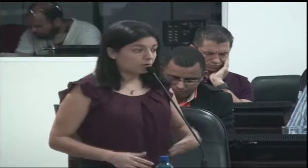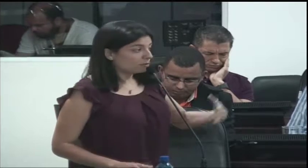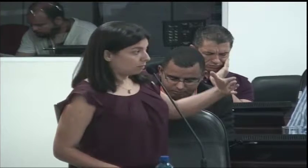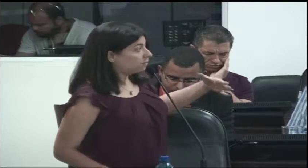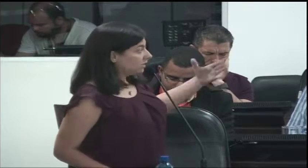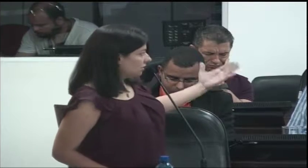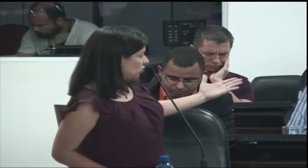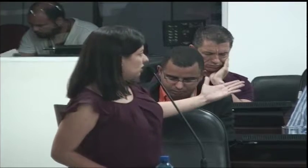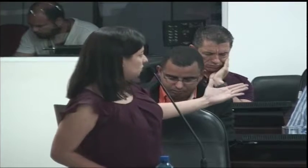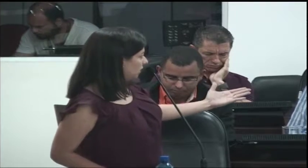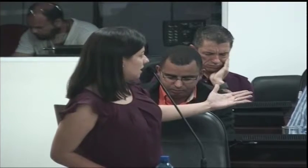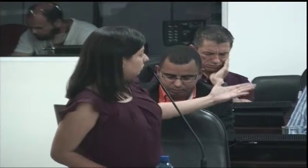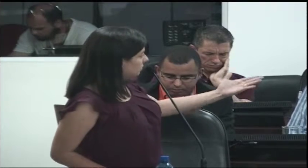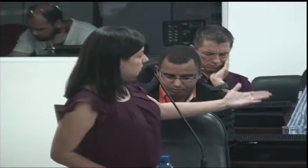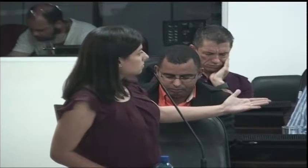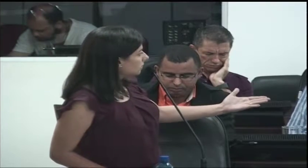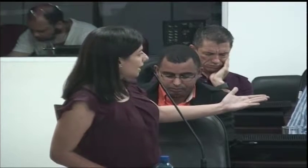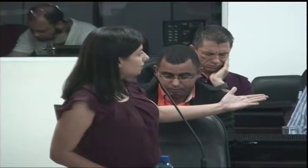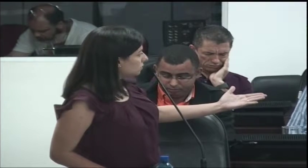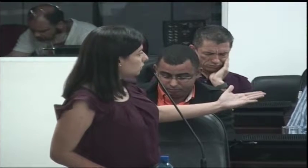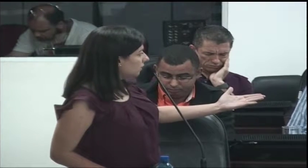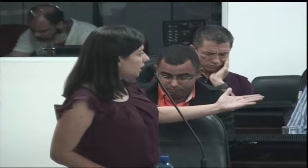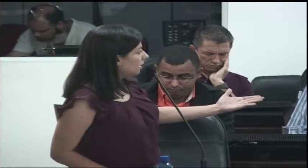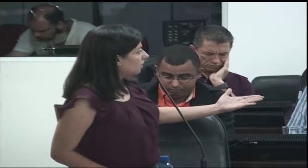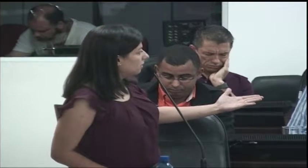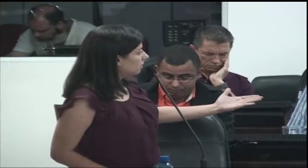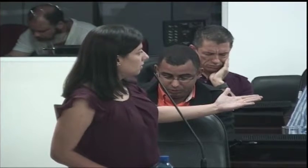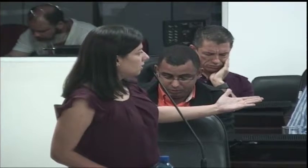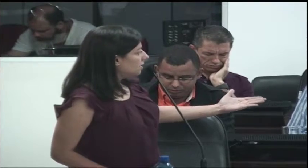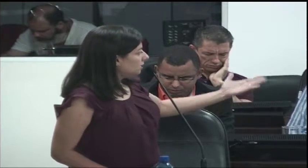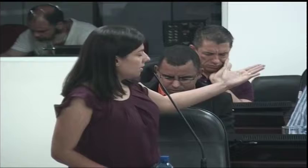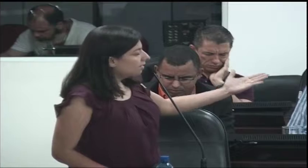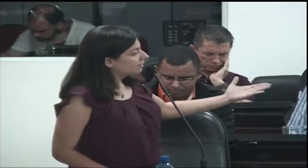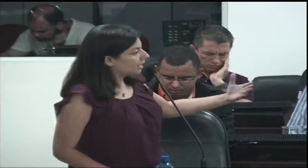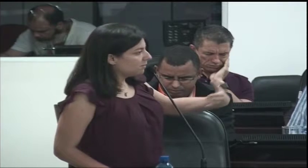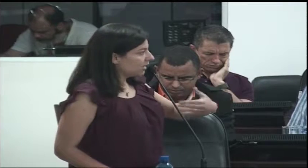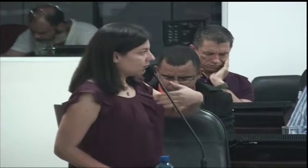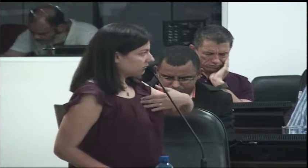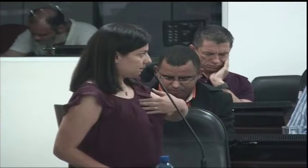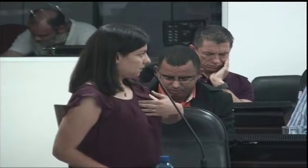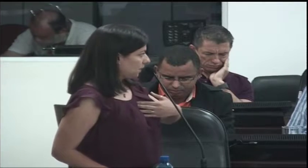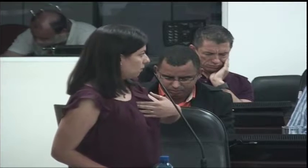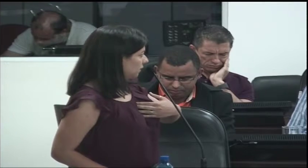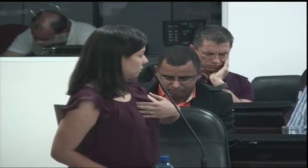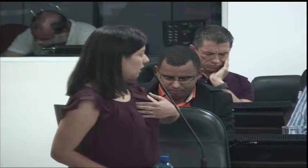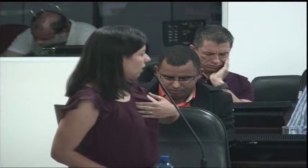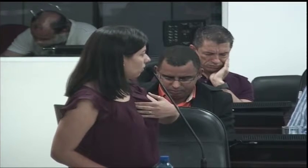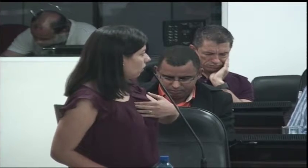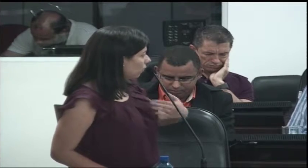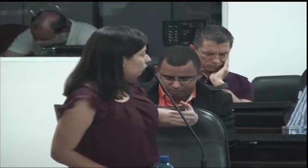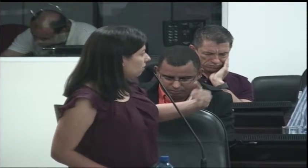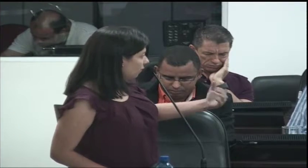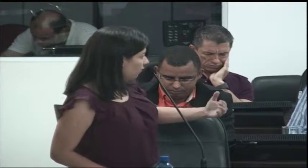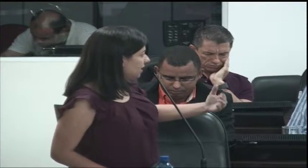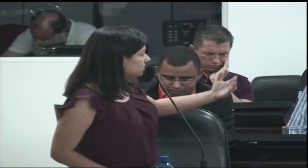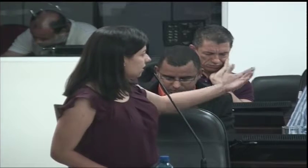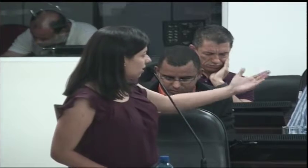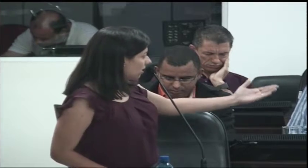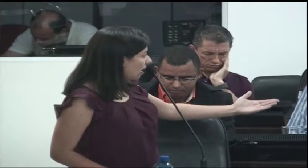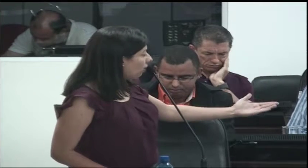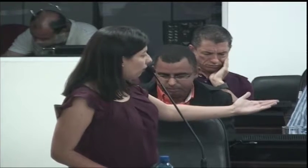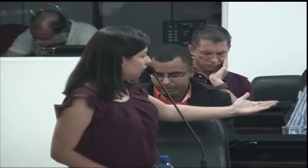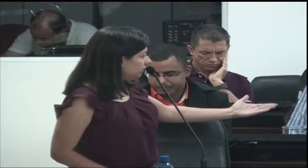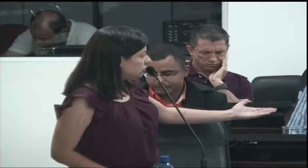impressão, os indígenas, por exemplo, são considerados minoria. E, na minha concepção pessoal, houve uma